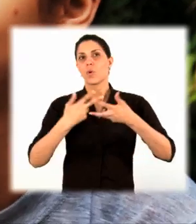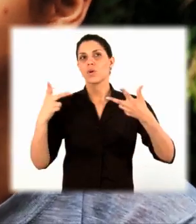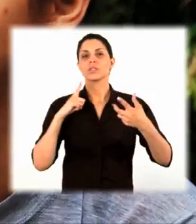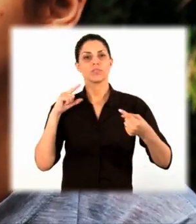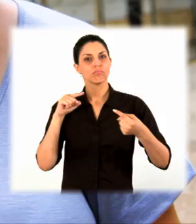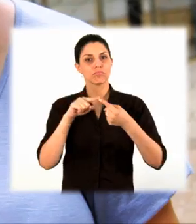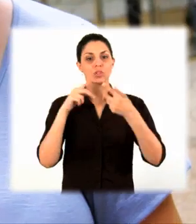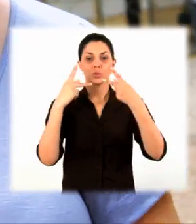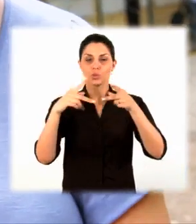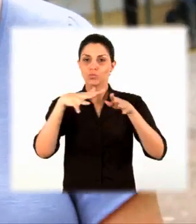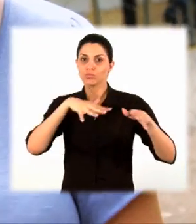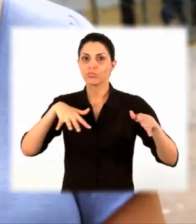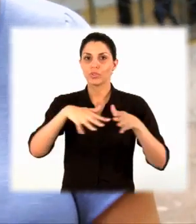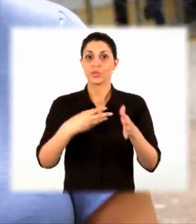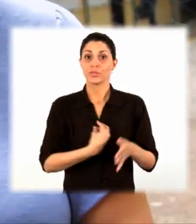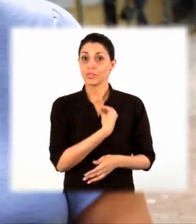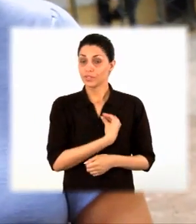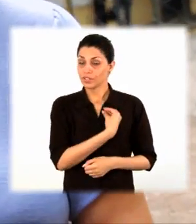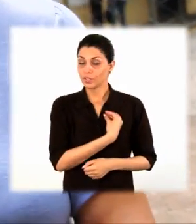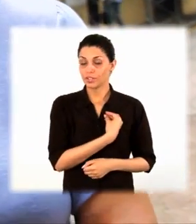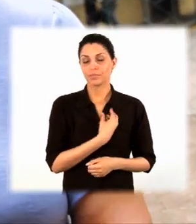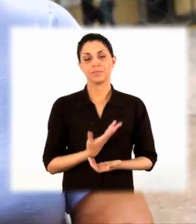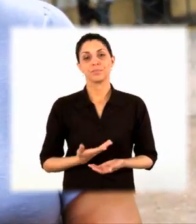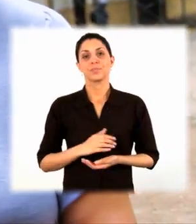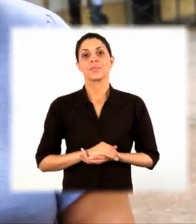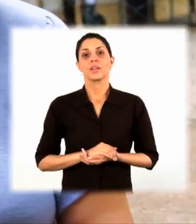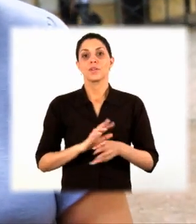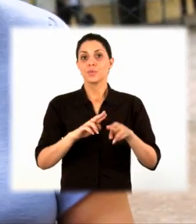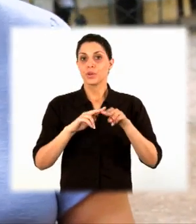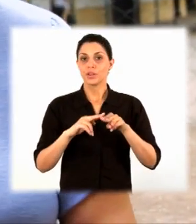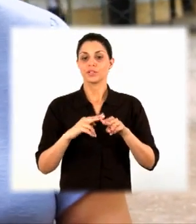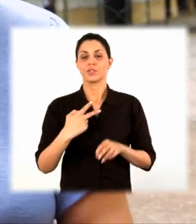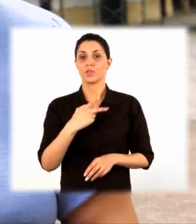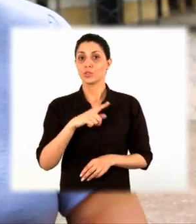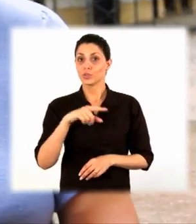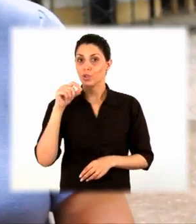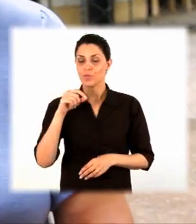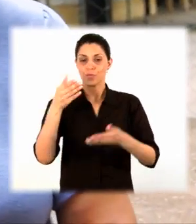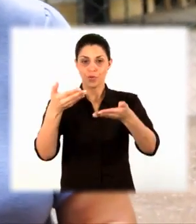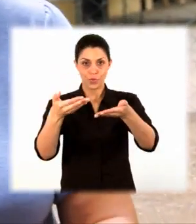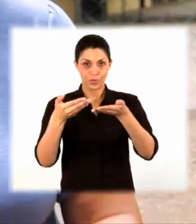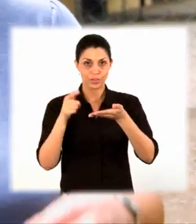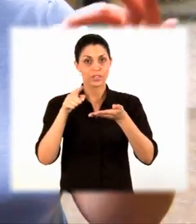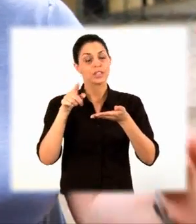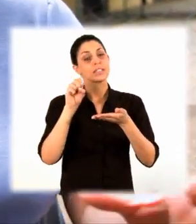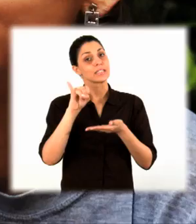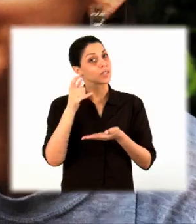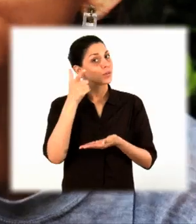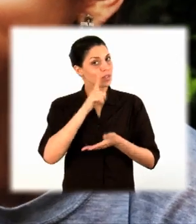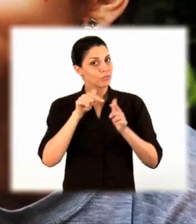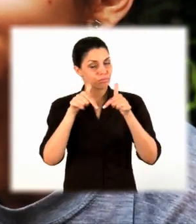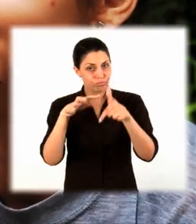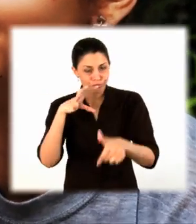universo, que vai acrescentar aí no seu projeto de vida e... Para isso, nós escolhemos te convidar, caso você cumpra o